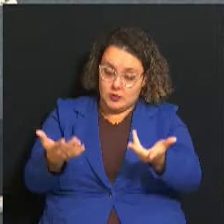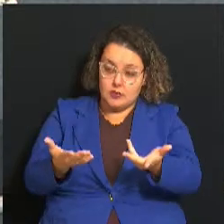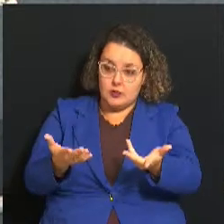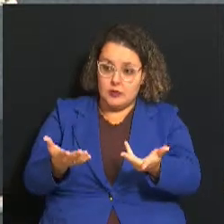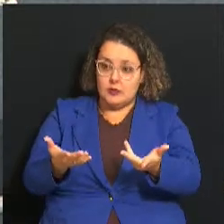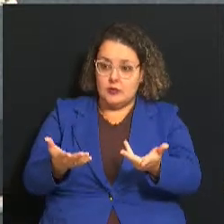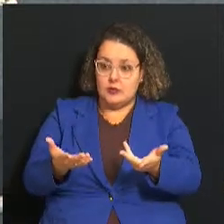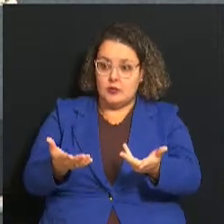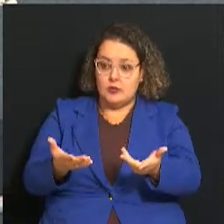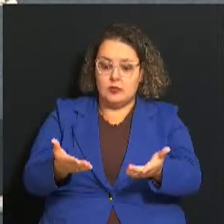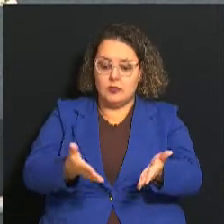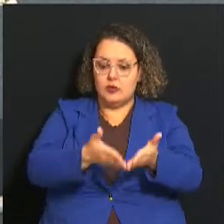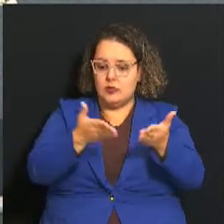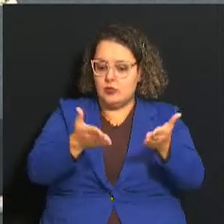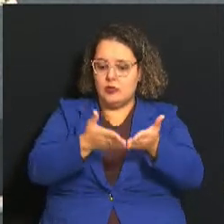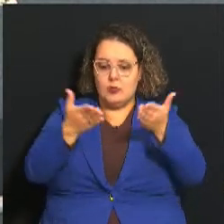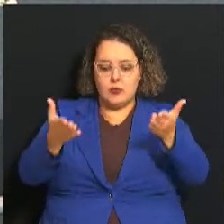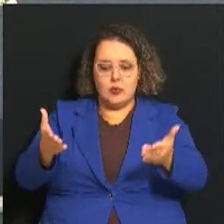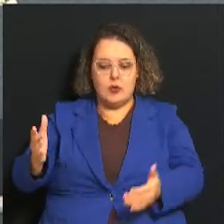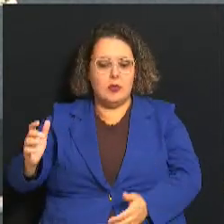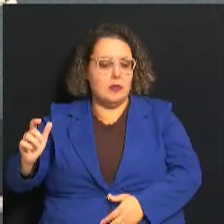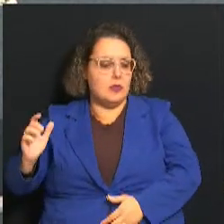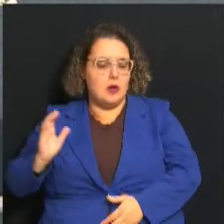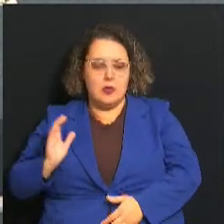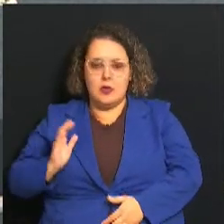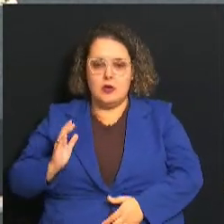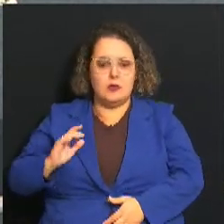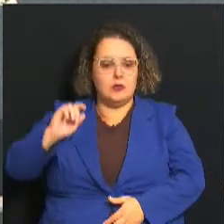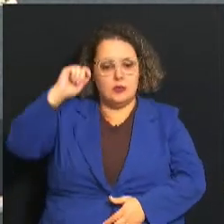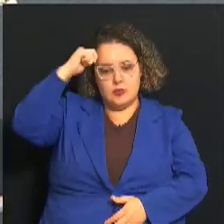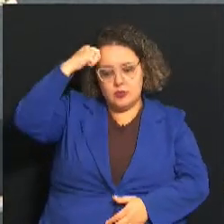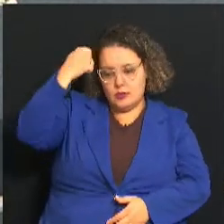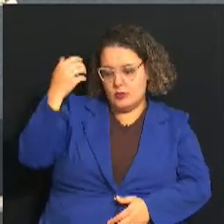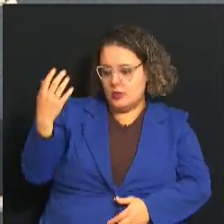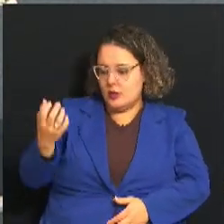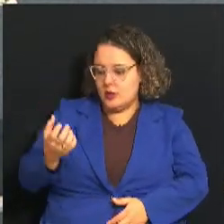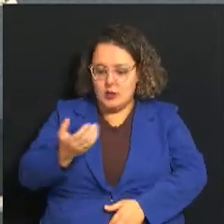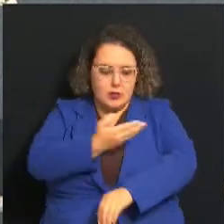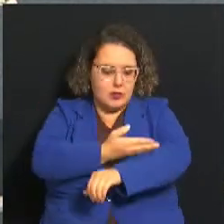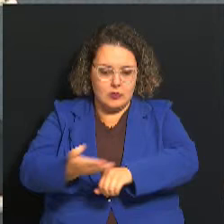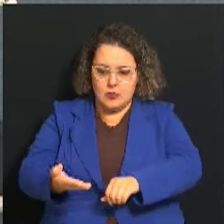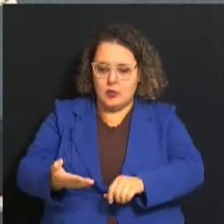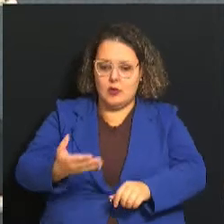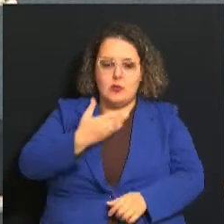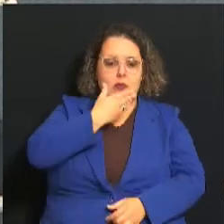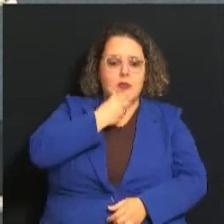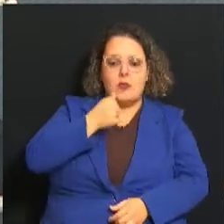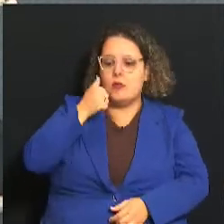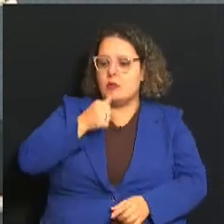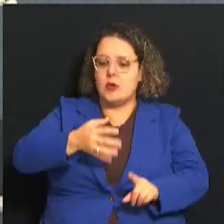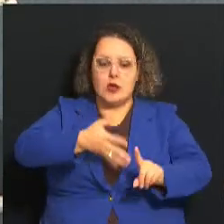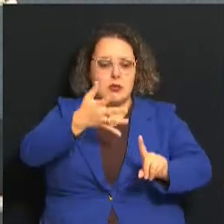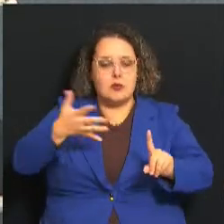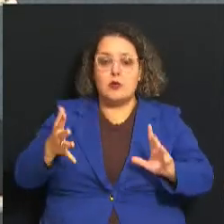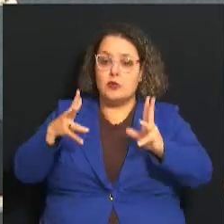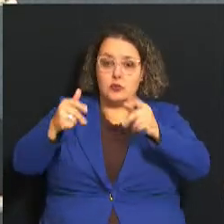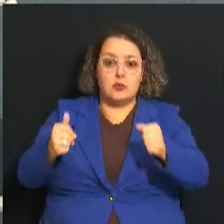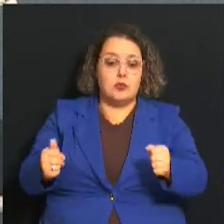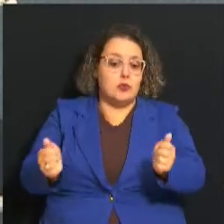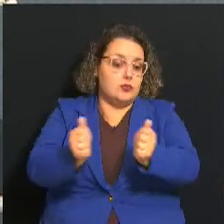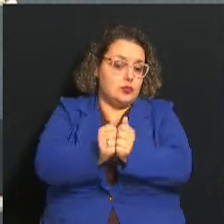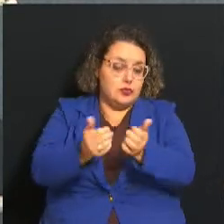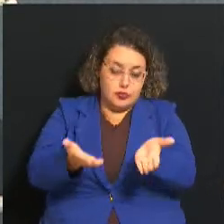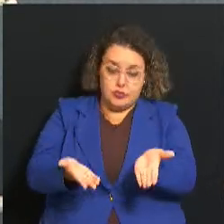do pobre ao rico, do branco ao preto, da mulher ao homem, do LGBT, todo mundo está nessa linha. Então, eu acho que é